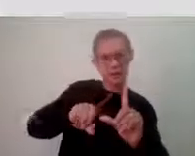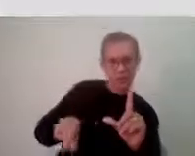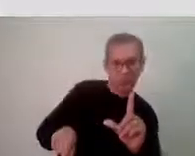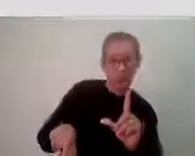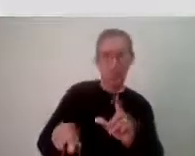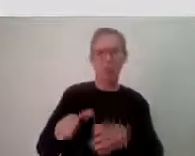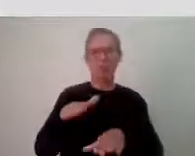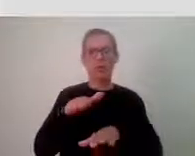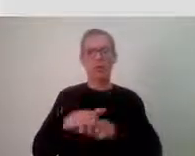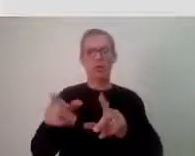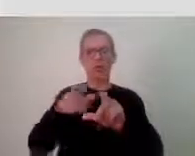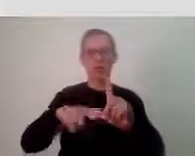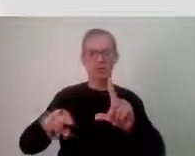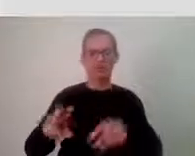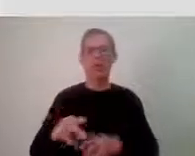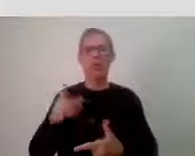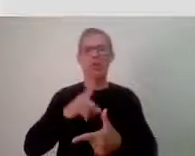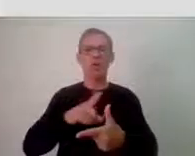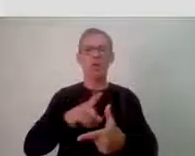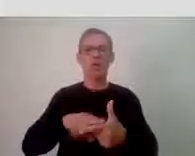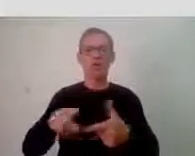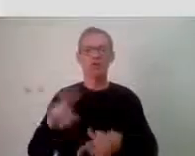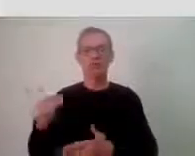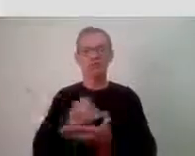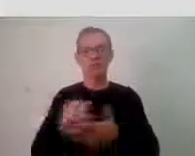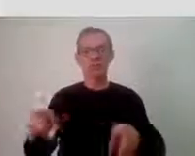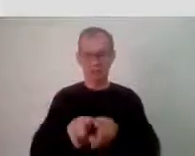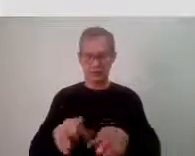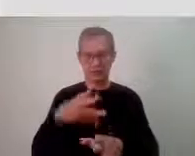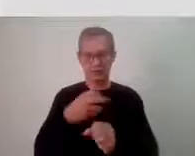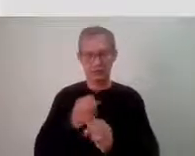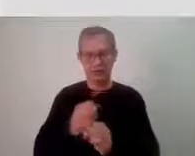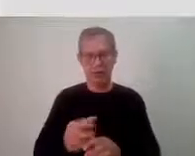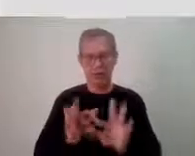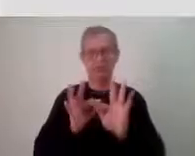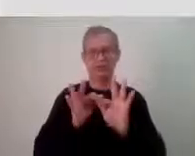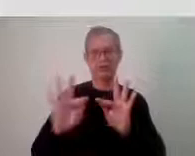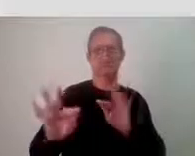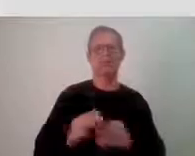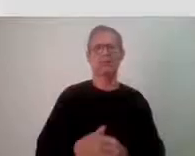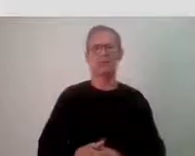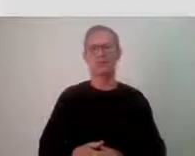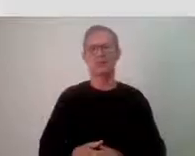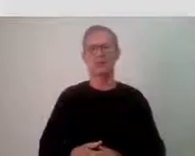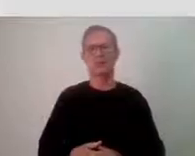o problema de valor inicial e algumas aplicações na física.